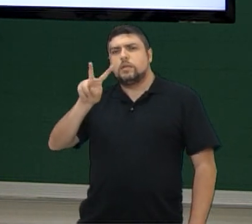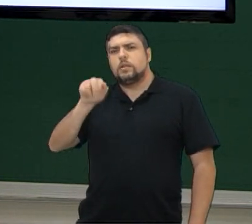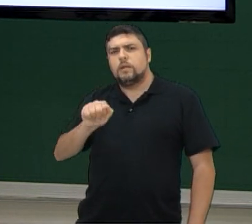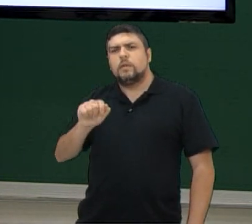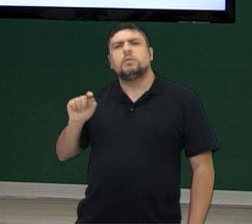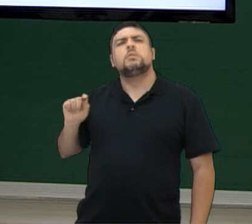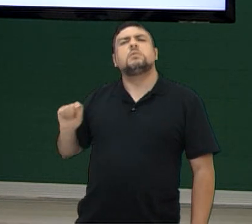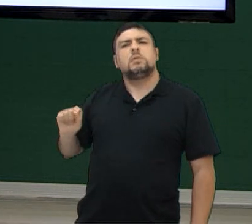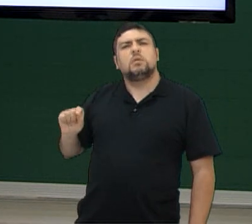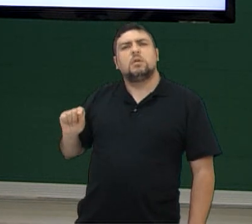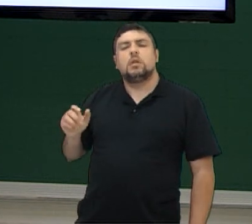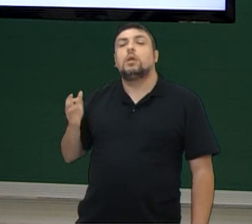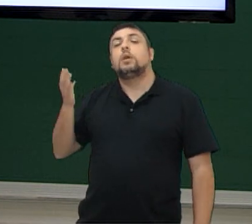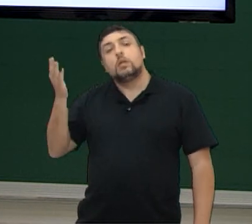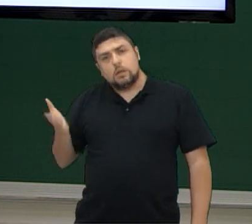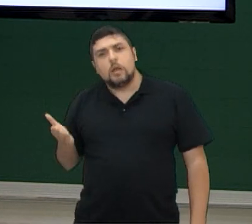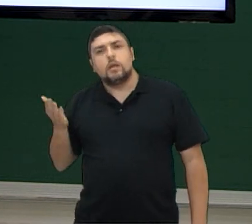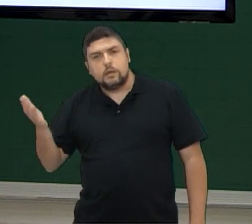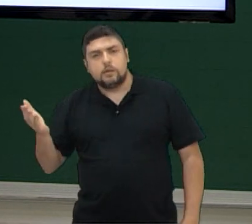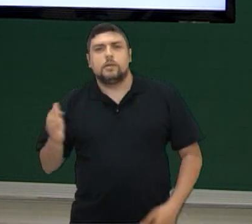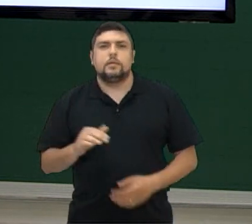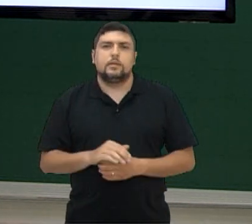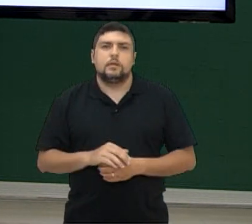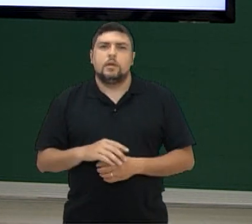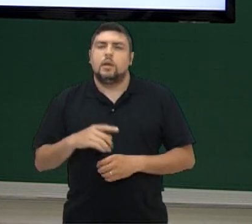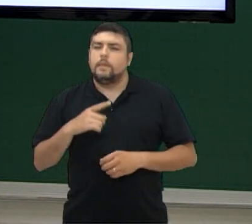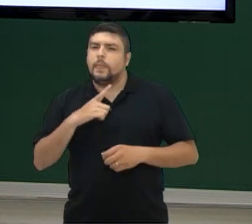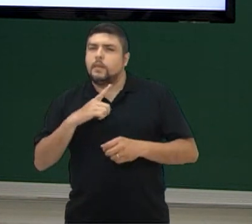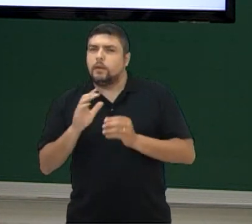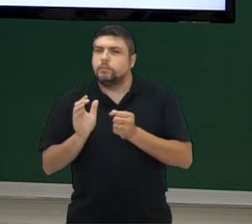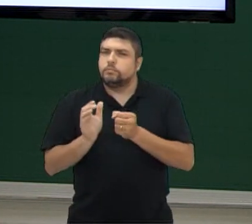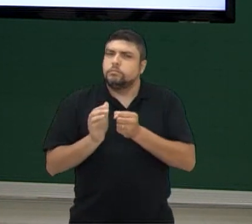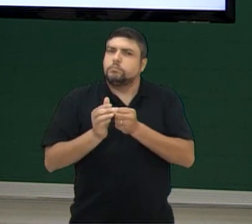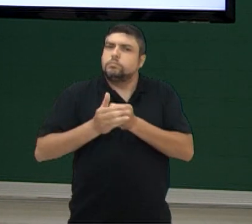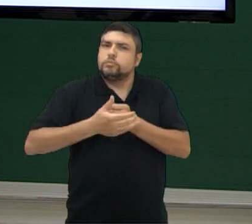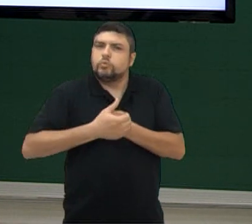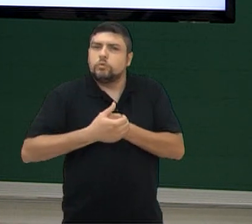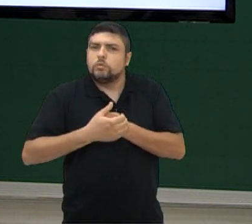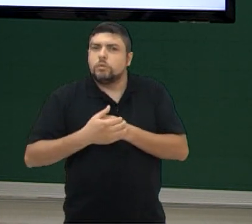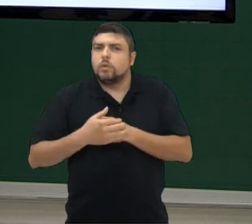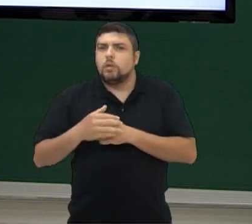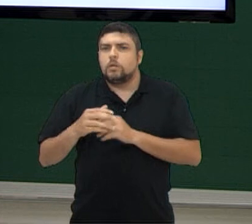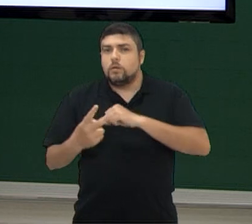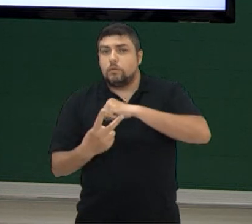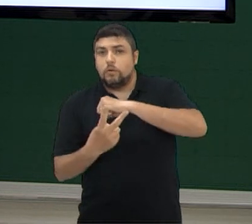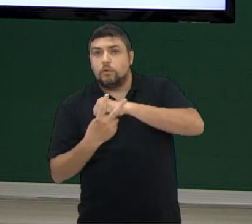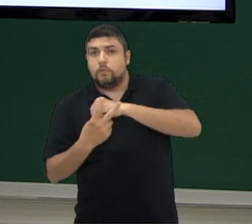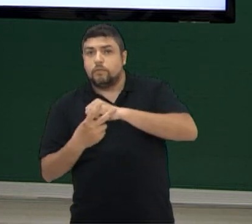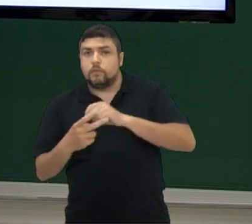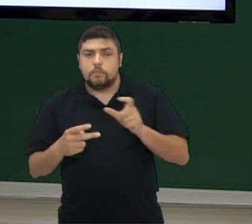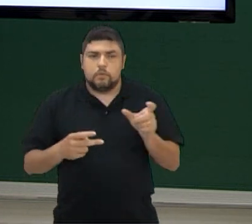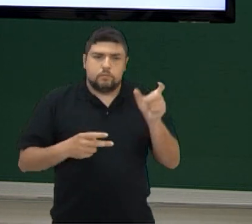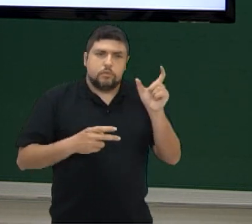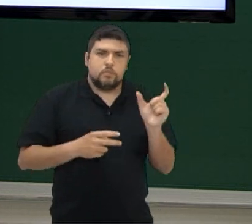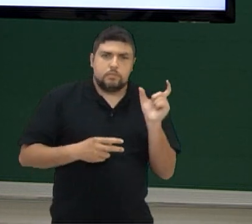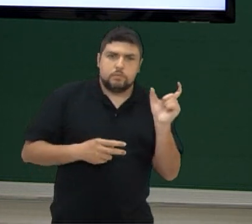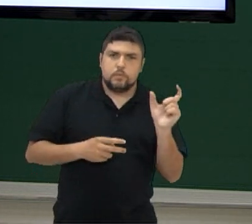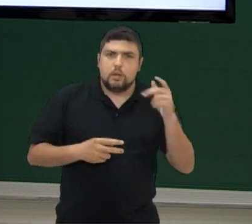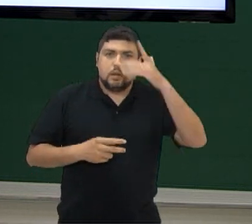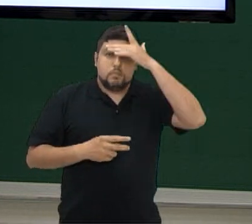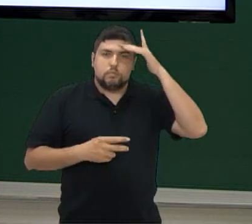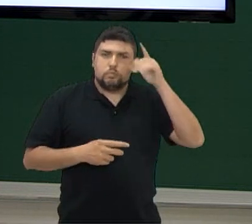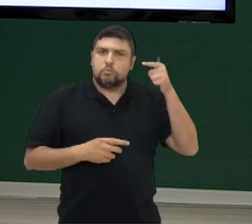sujeito implícito, que eu sei que se refere ao Maurício de Souza, porque já foi referenciado no início dessa biografia,